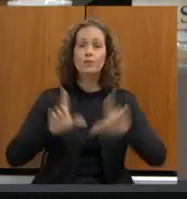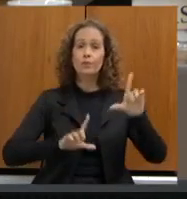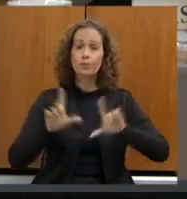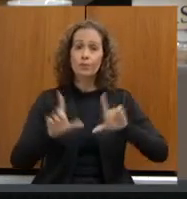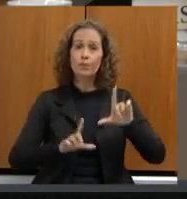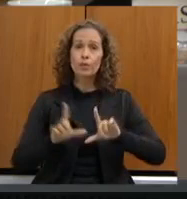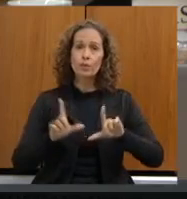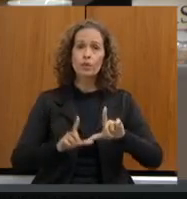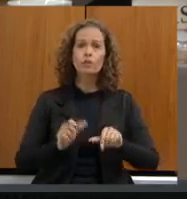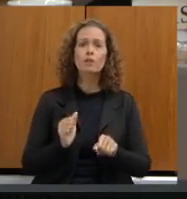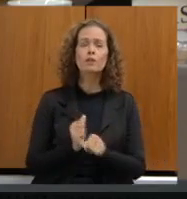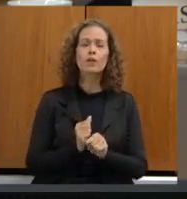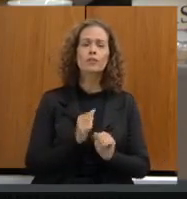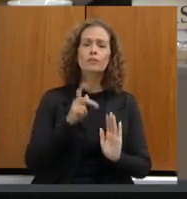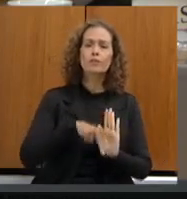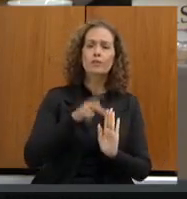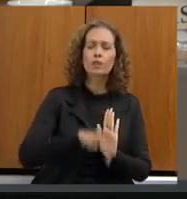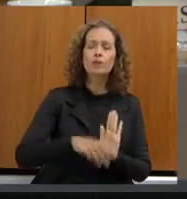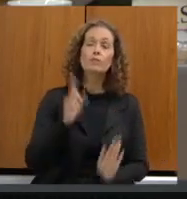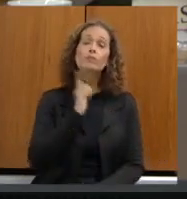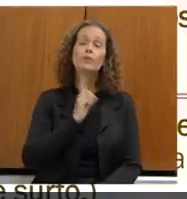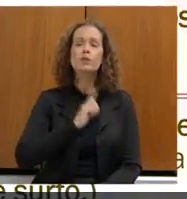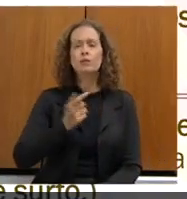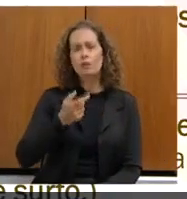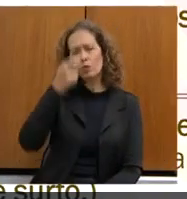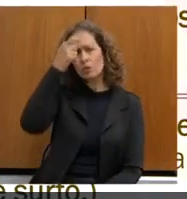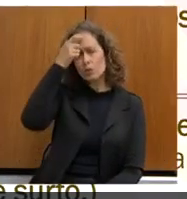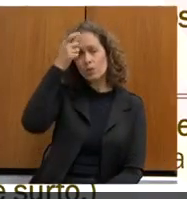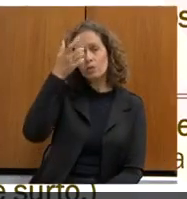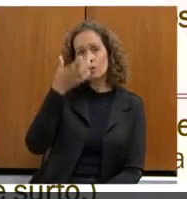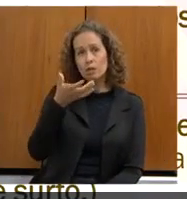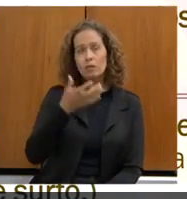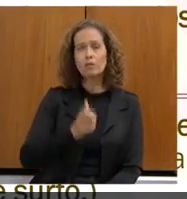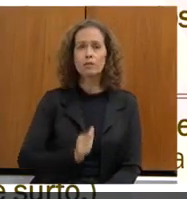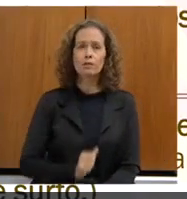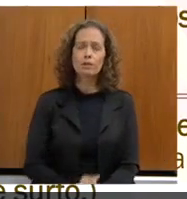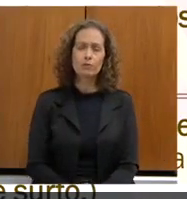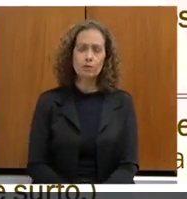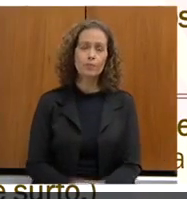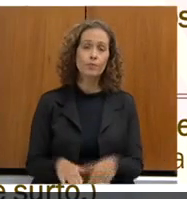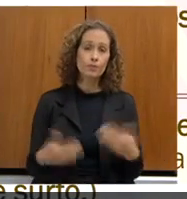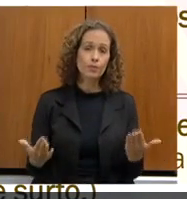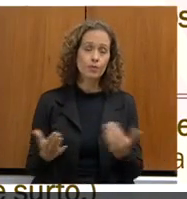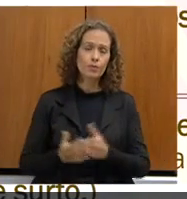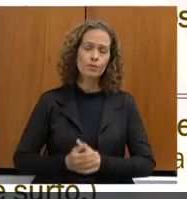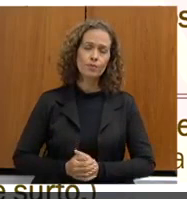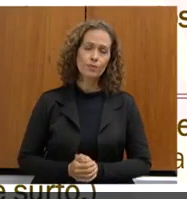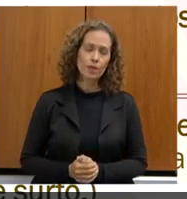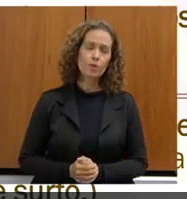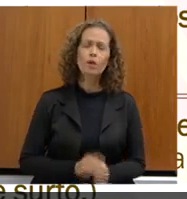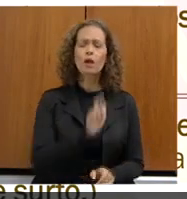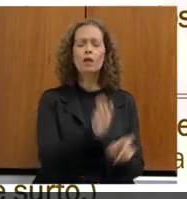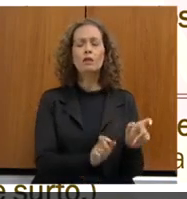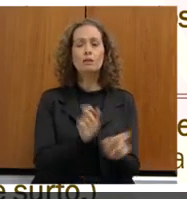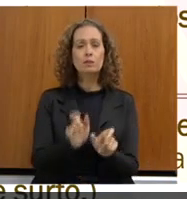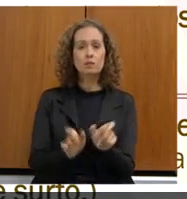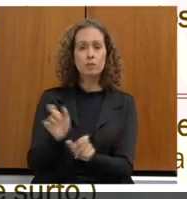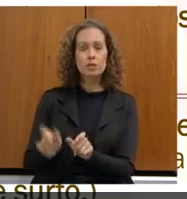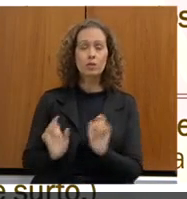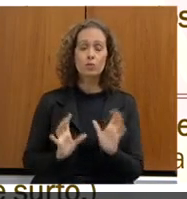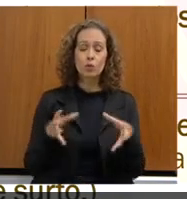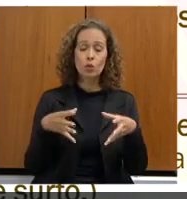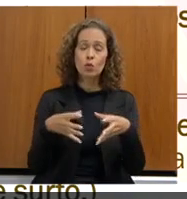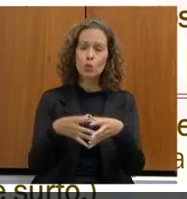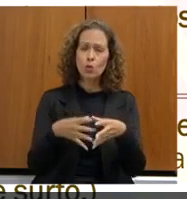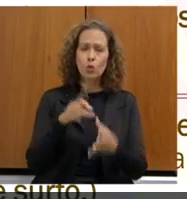a retomada apenas as atividades de apoio à atividade-fim da Corporação então o as pessoas do grupo